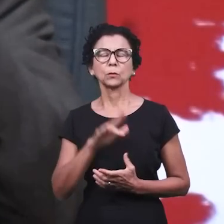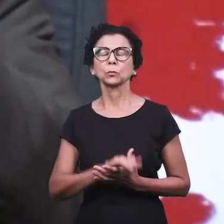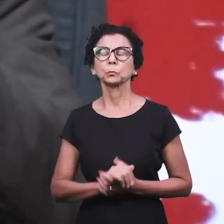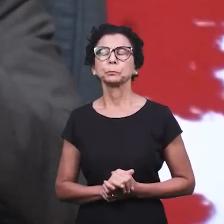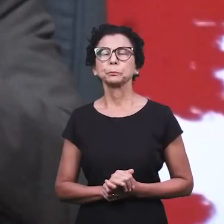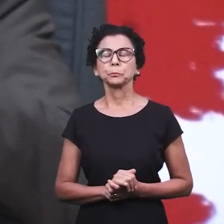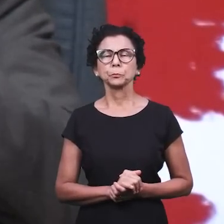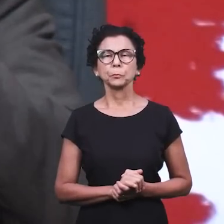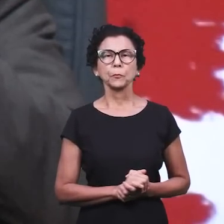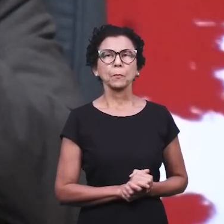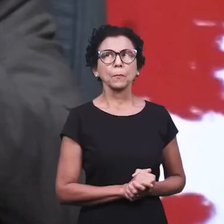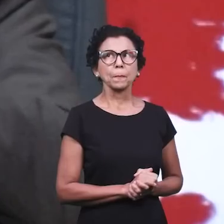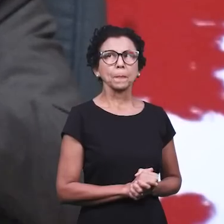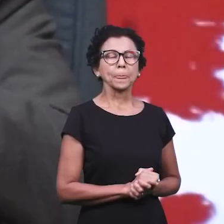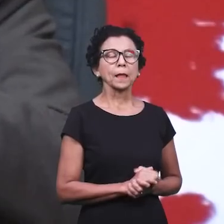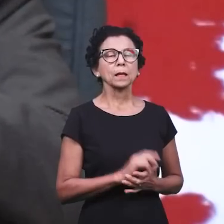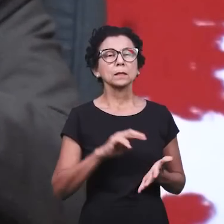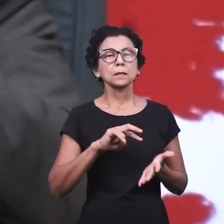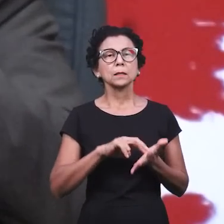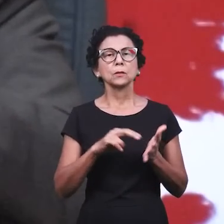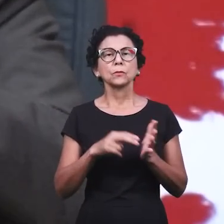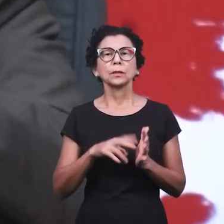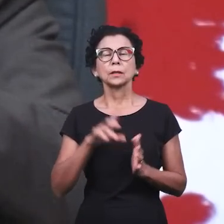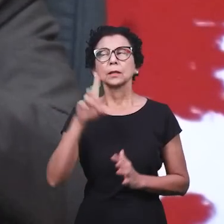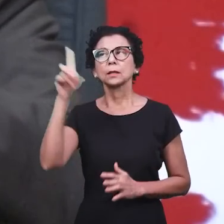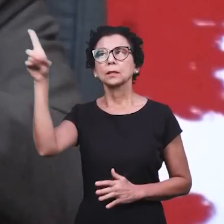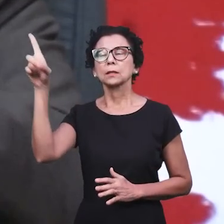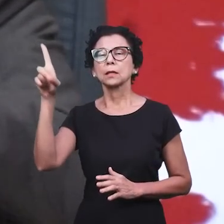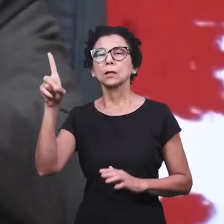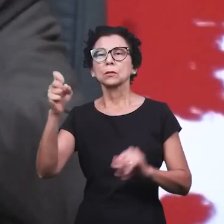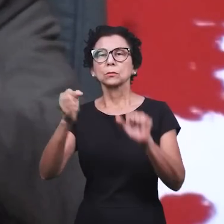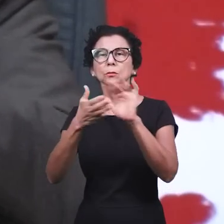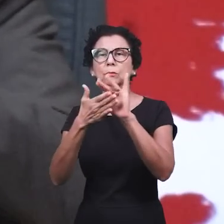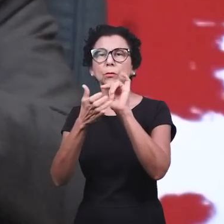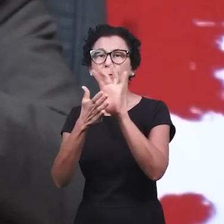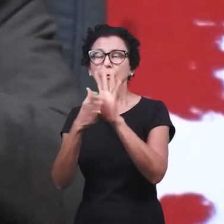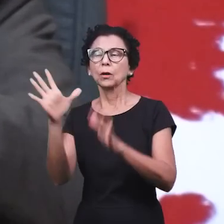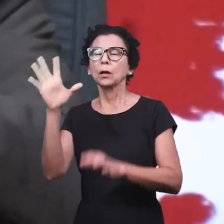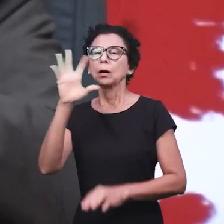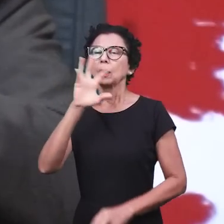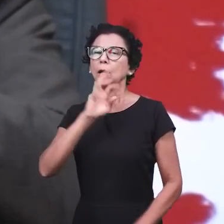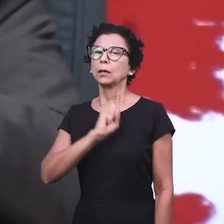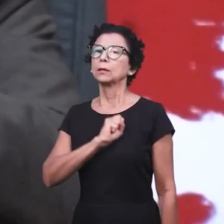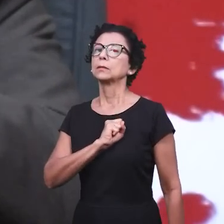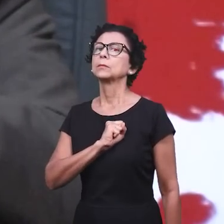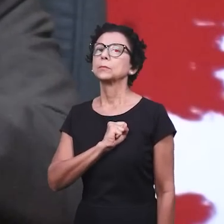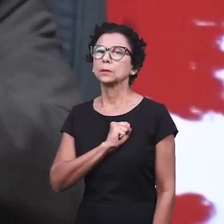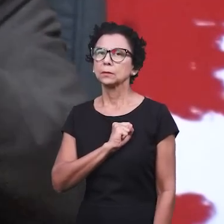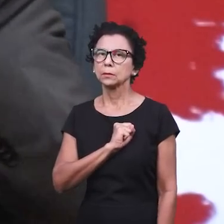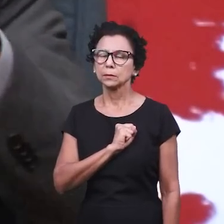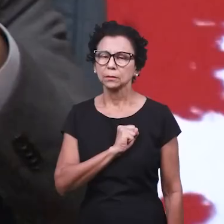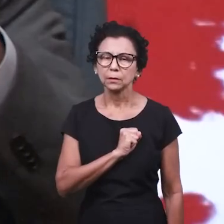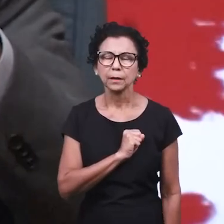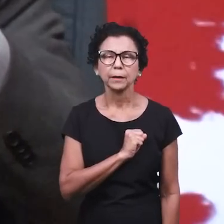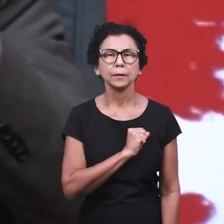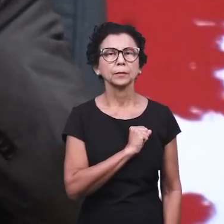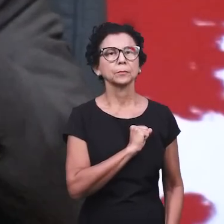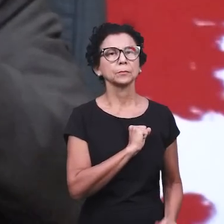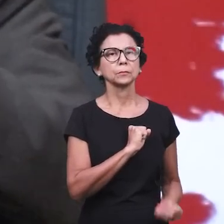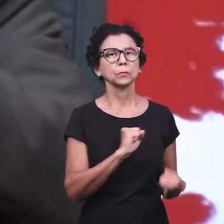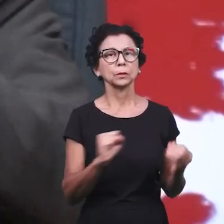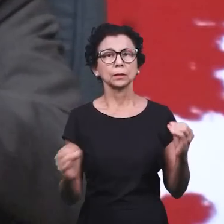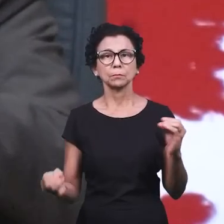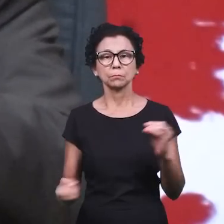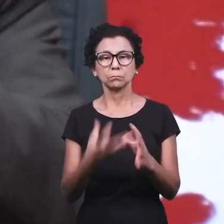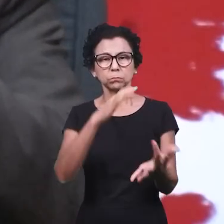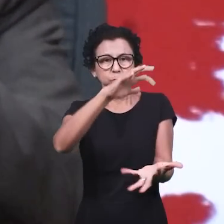criadora, ela expressa uma forma de adoração a Deus. Pela sua perfeição,